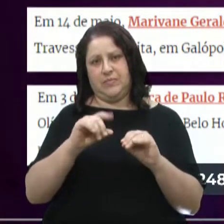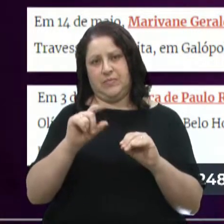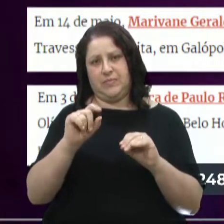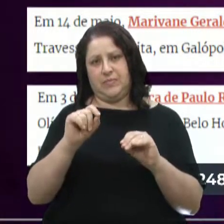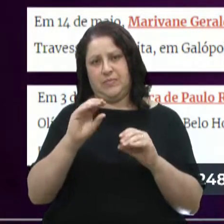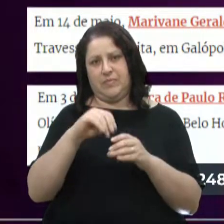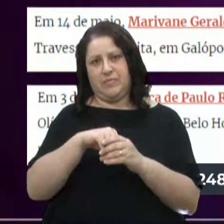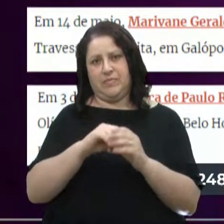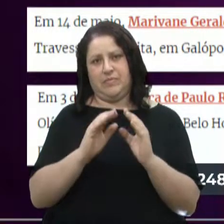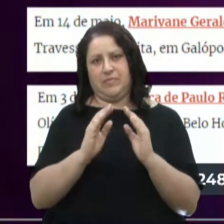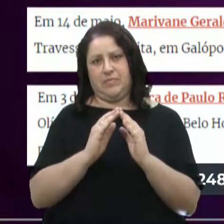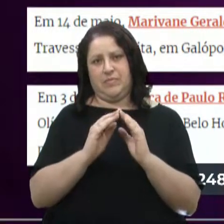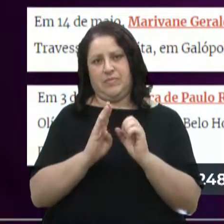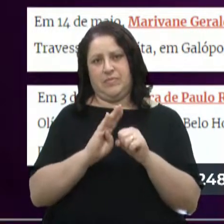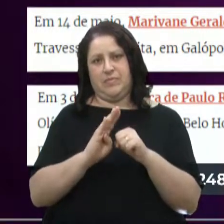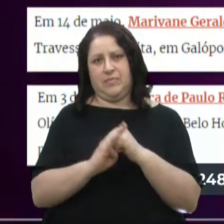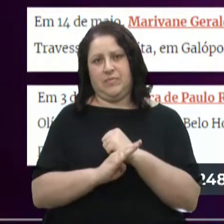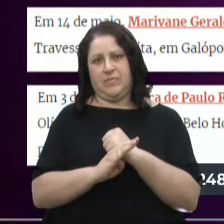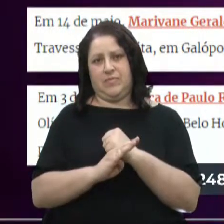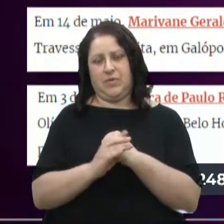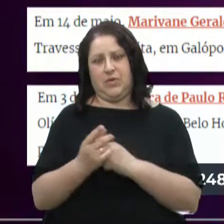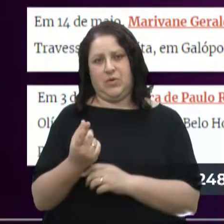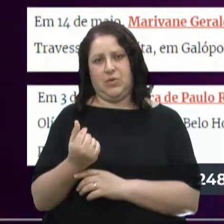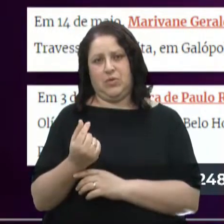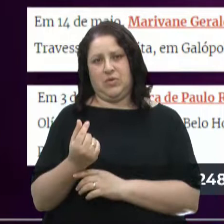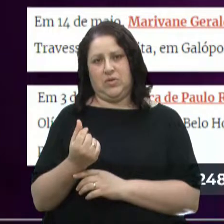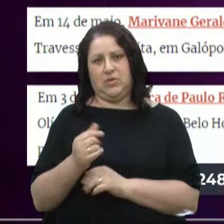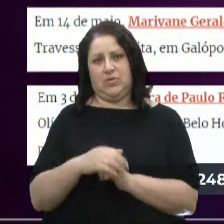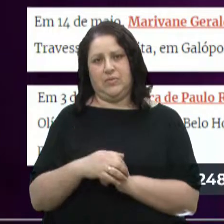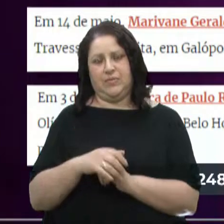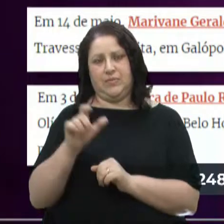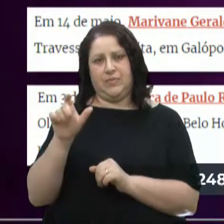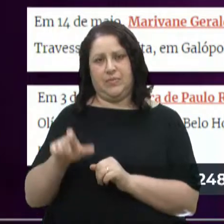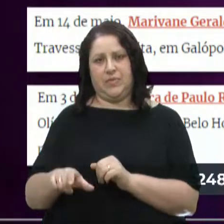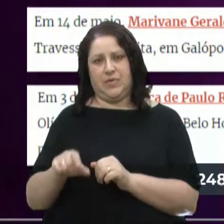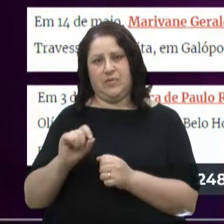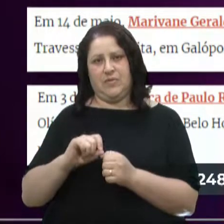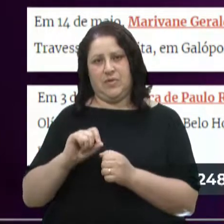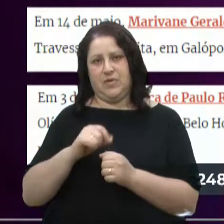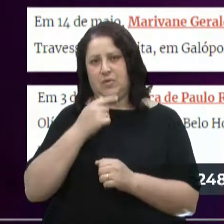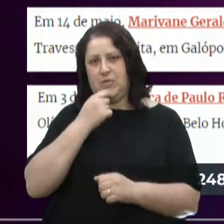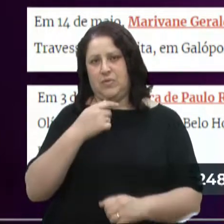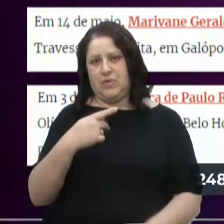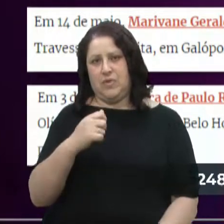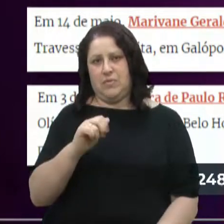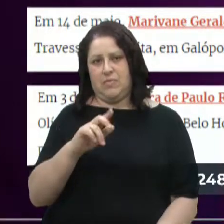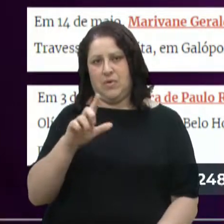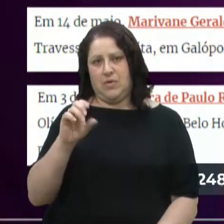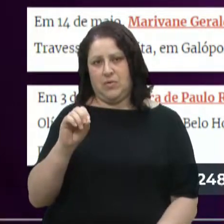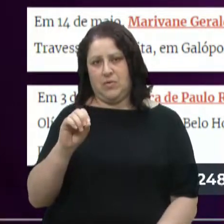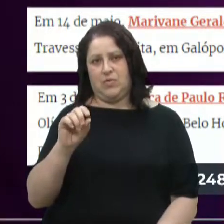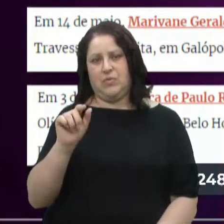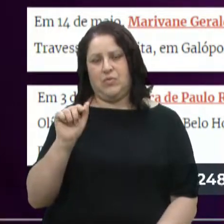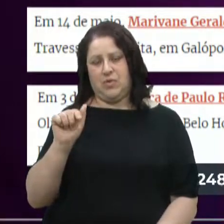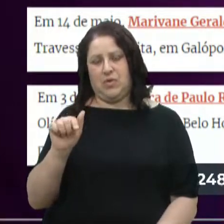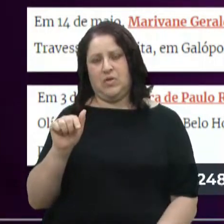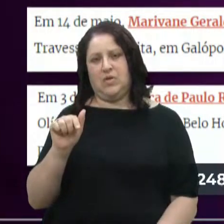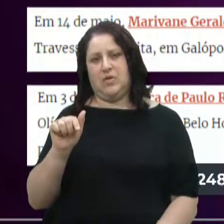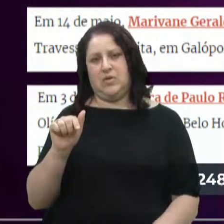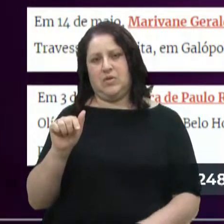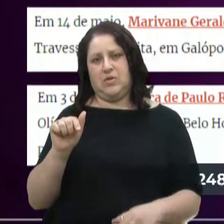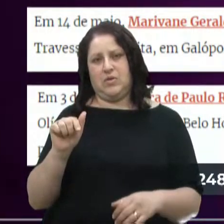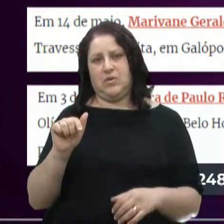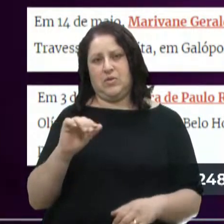casa, no bairro Cruzeiro. O autor, então, foi o Paulo Fernando, companheiro da vítima, e que